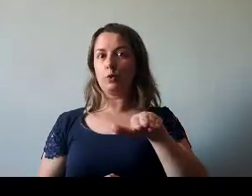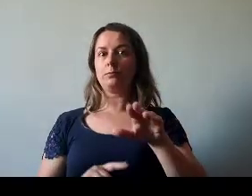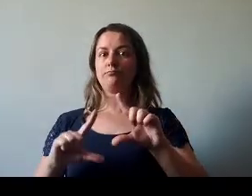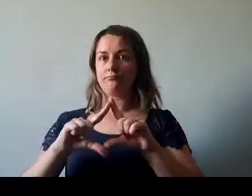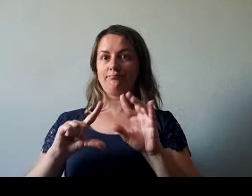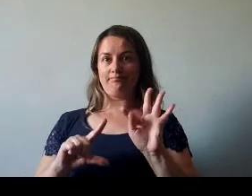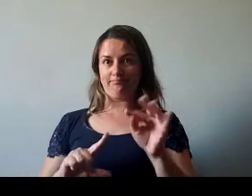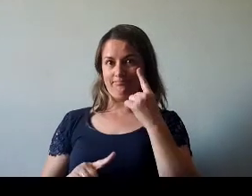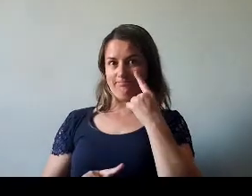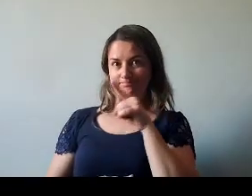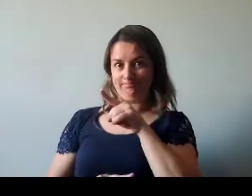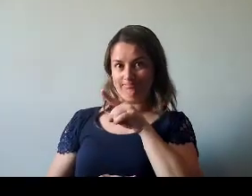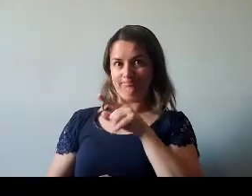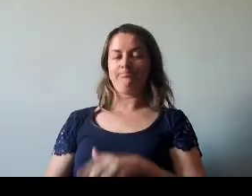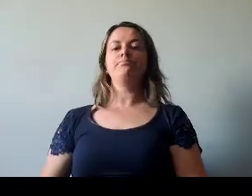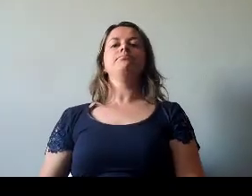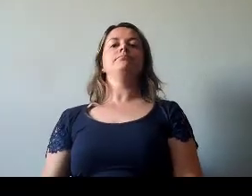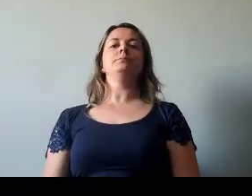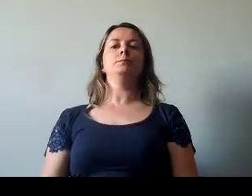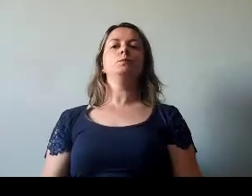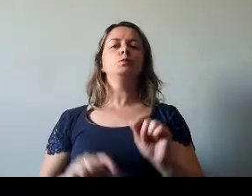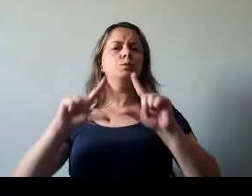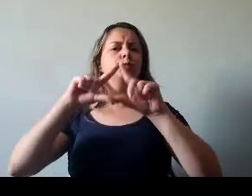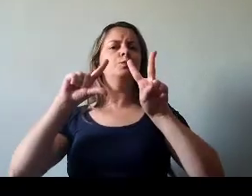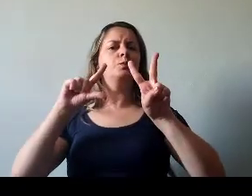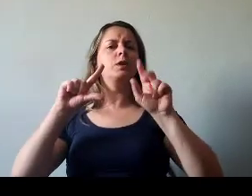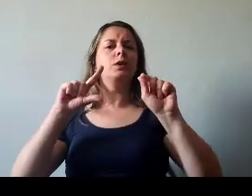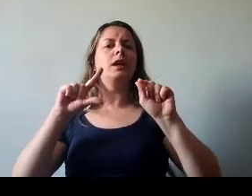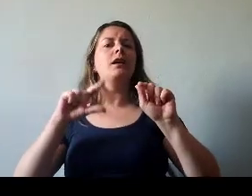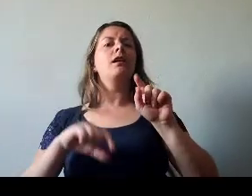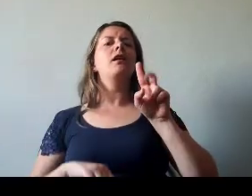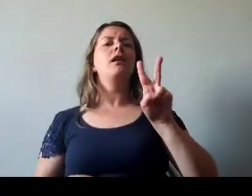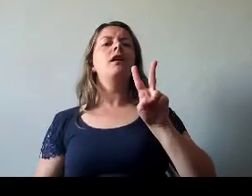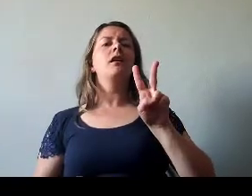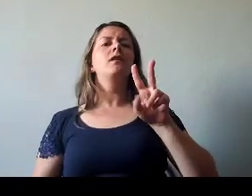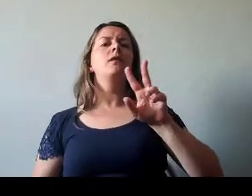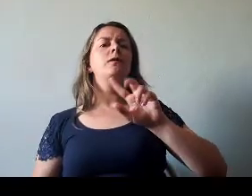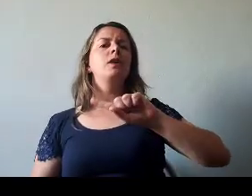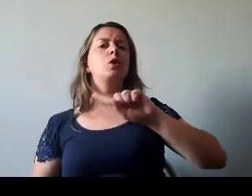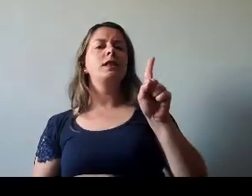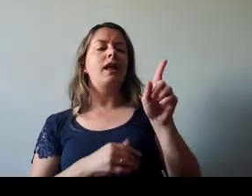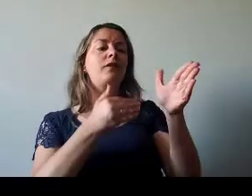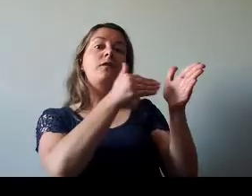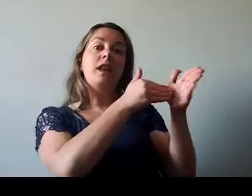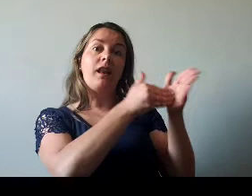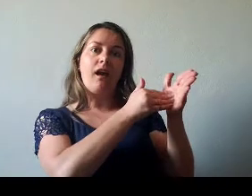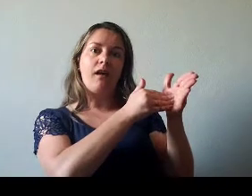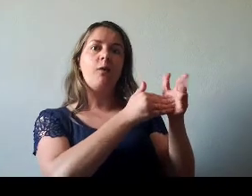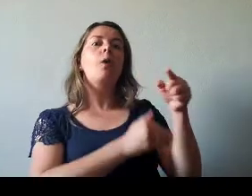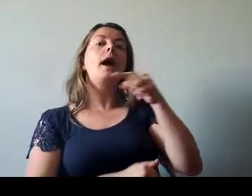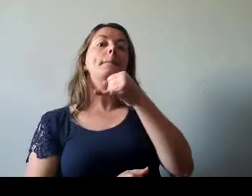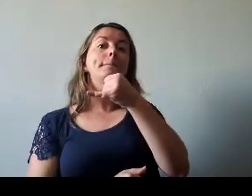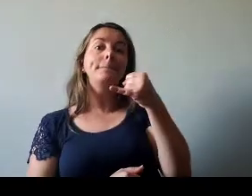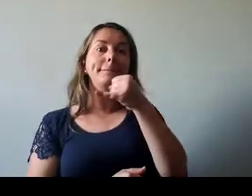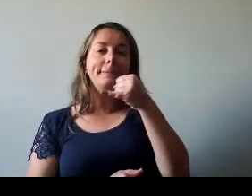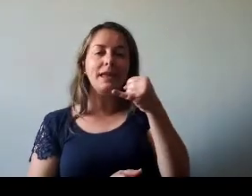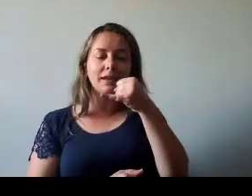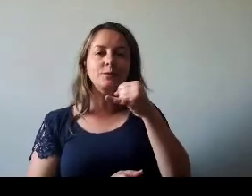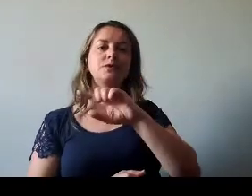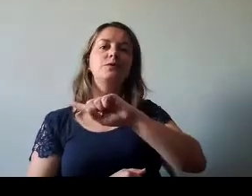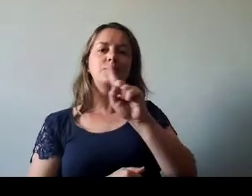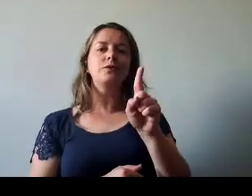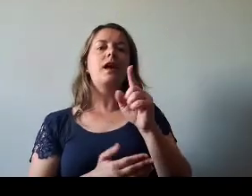Então, ΔV, que é a variação da velocidade, é a velocidade final, que eu estou chamando só de V, menos a velocidade inicial, que é o